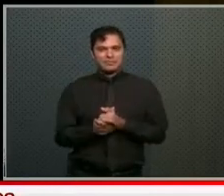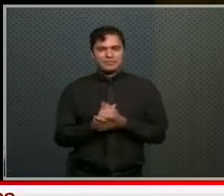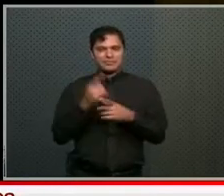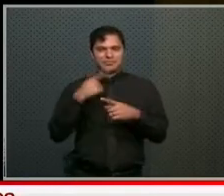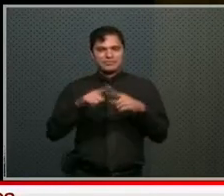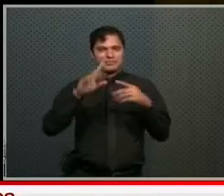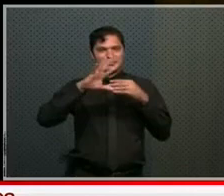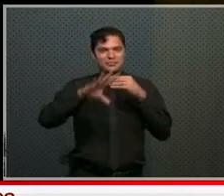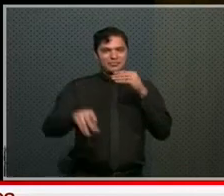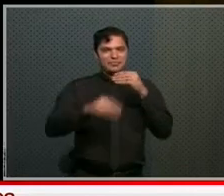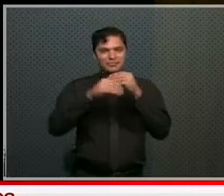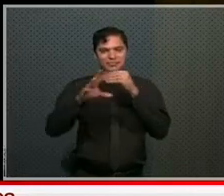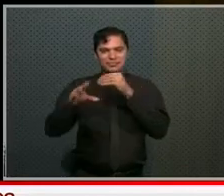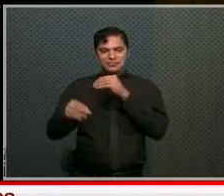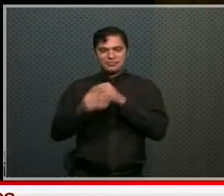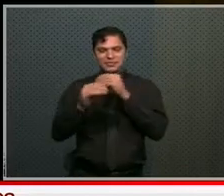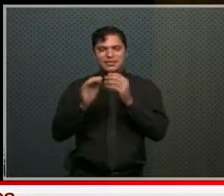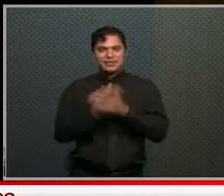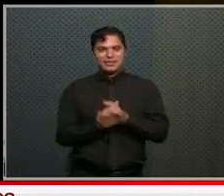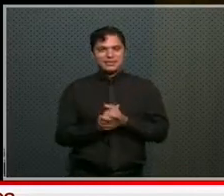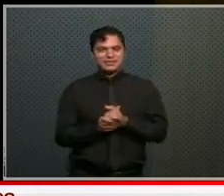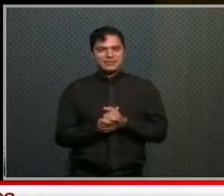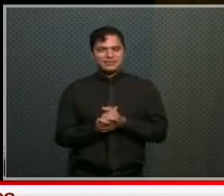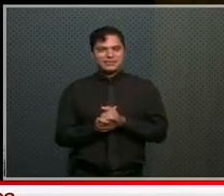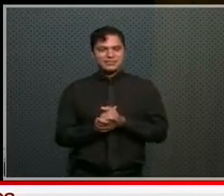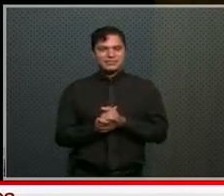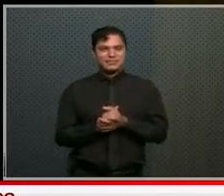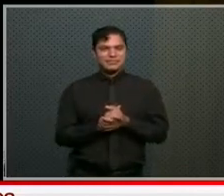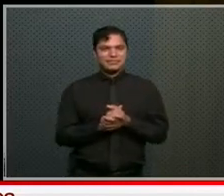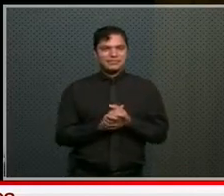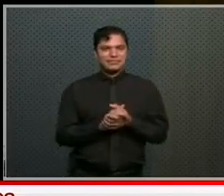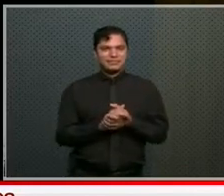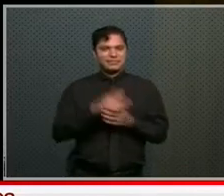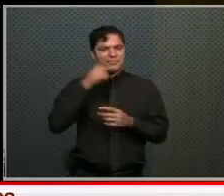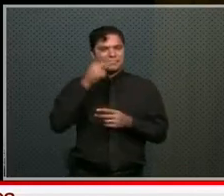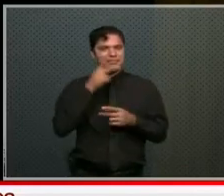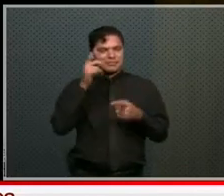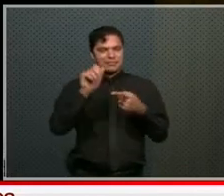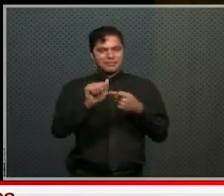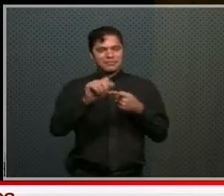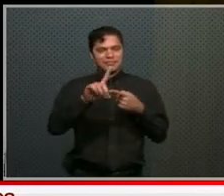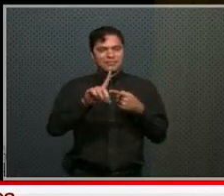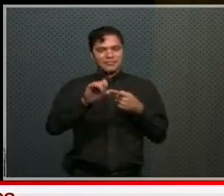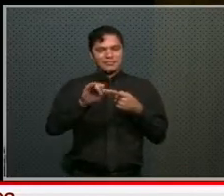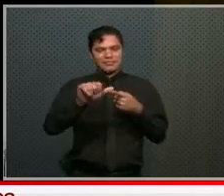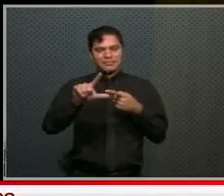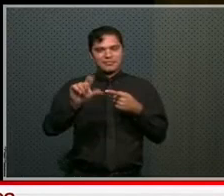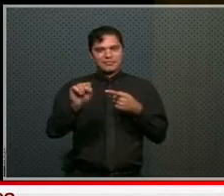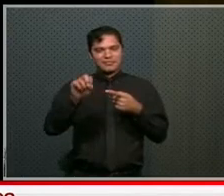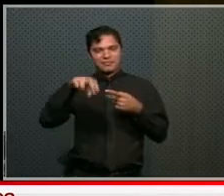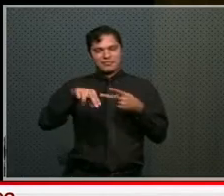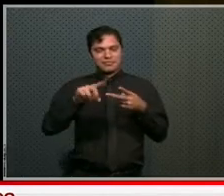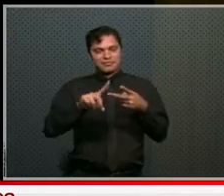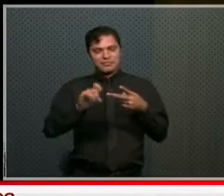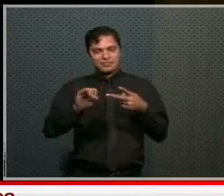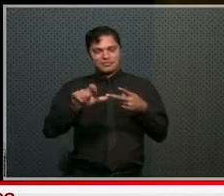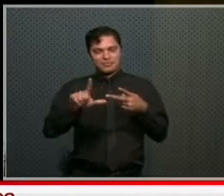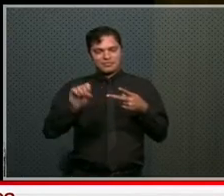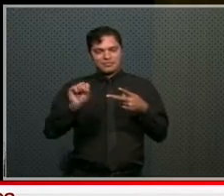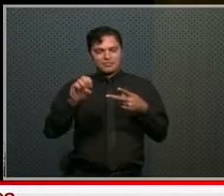alguns comentários aqui ele fez um comentário de Adilson de Edilson Dilson era chefe da Embrapa